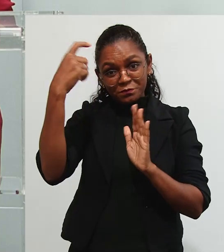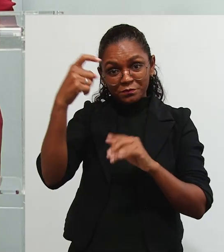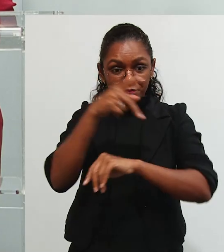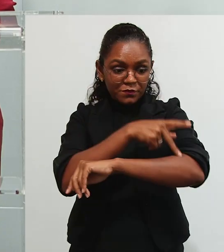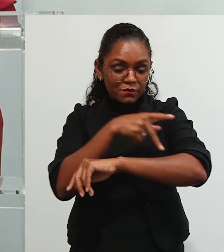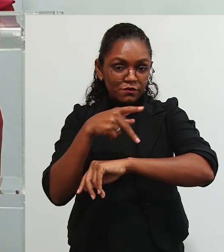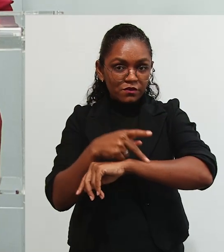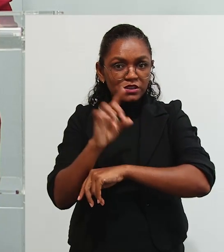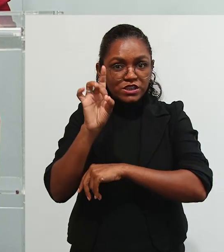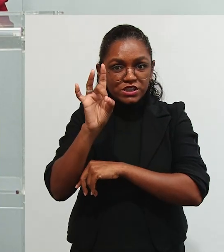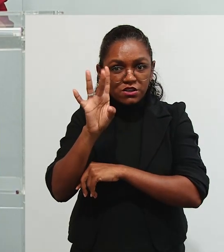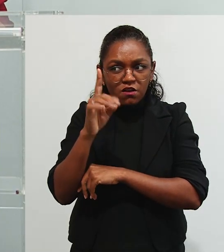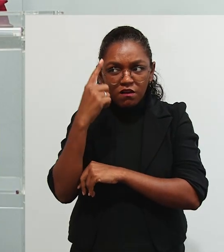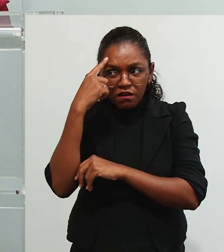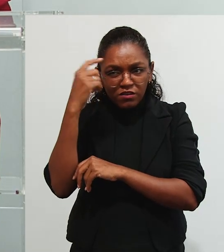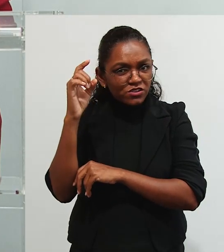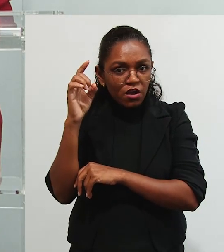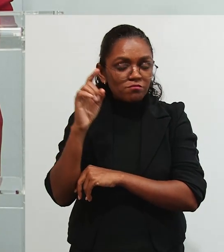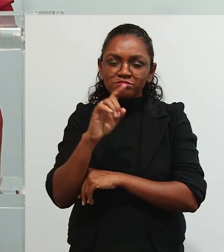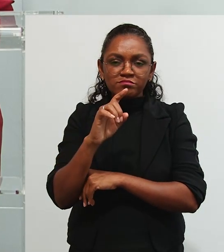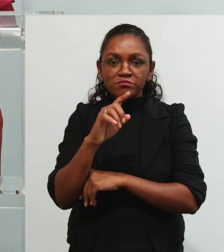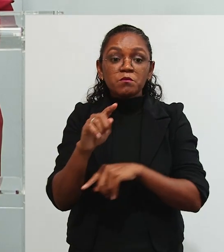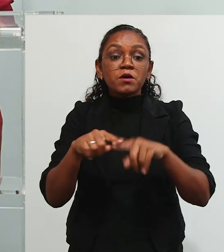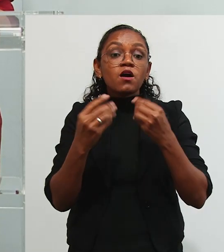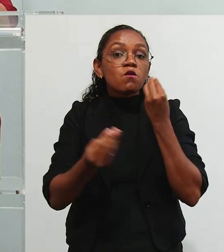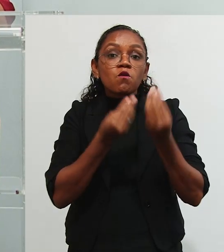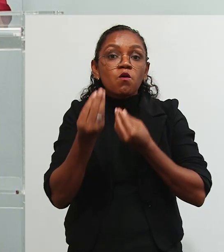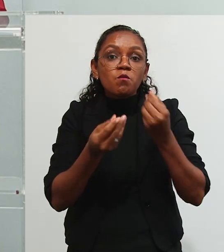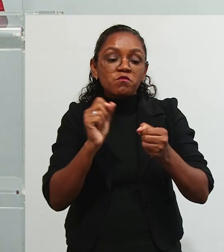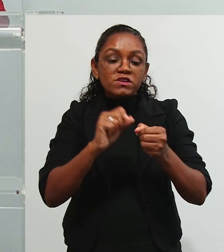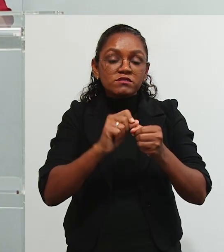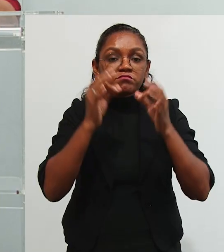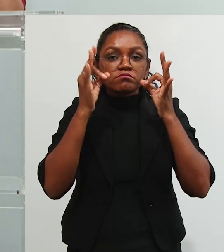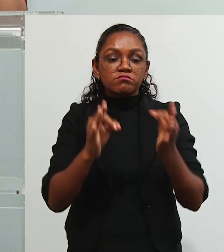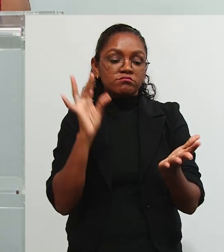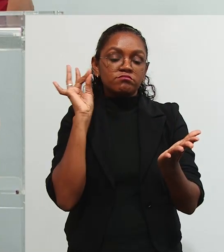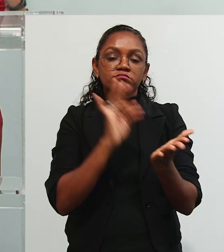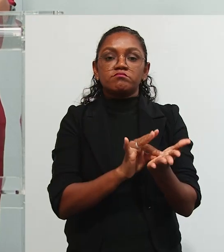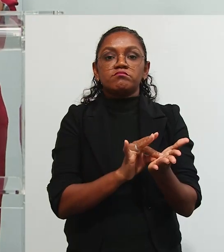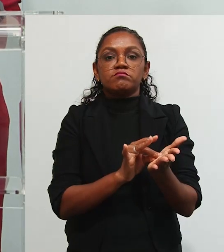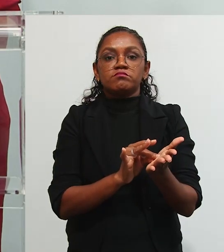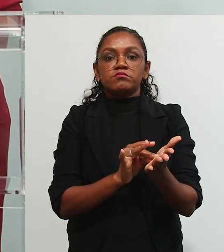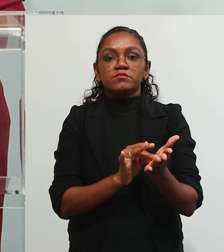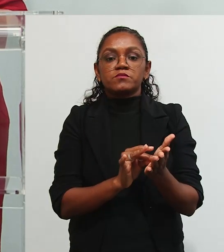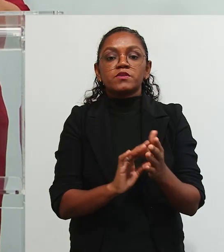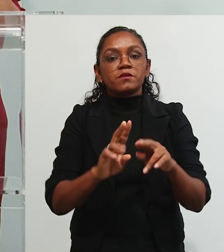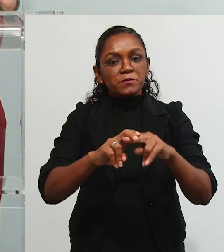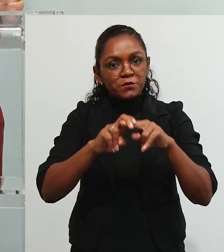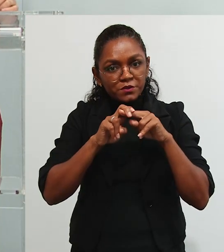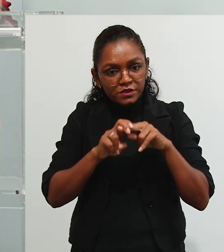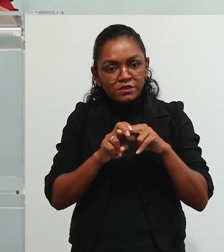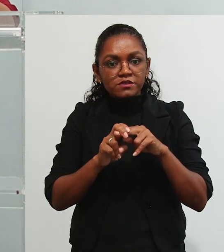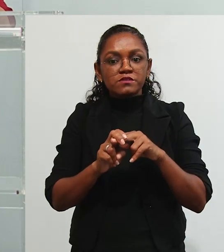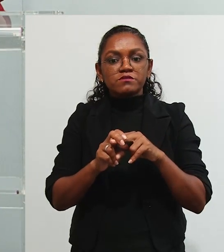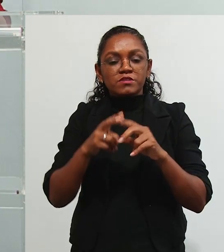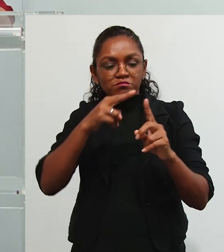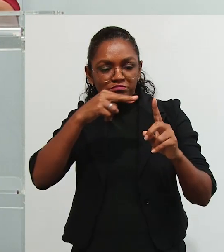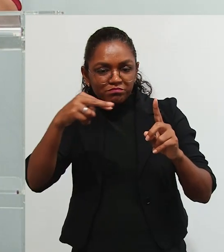não pensava somente na ideia, mas nas condições de realização. Por isso que vem dali aquela